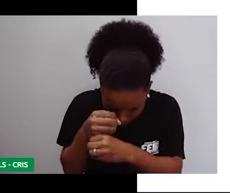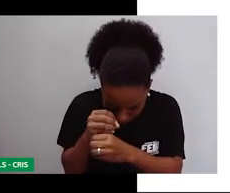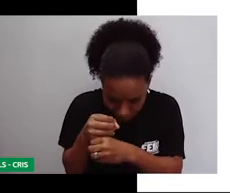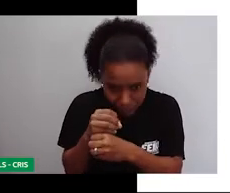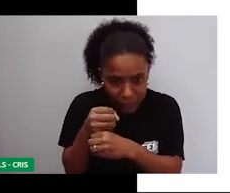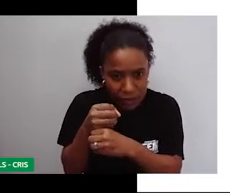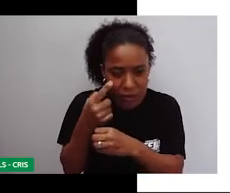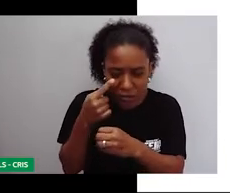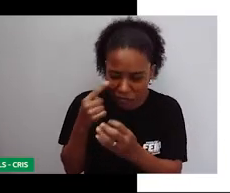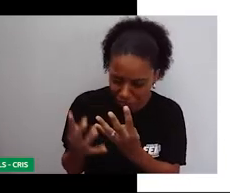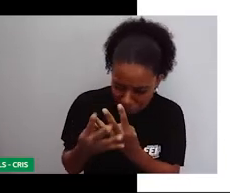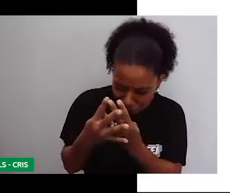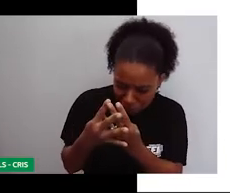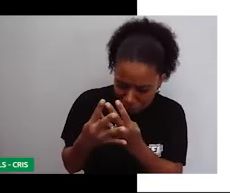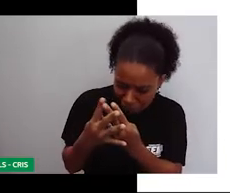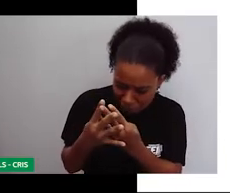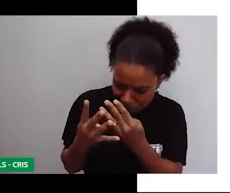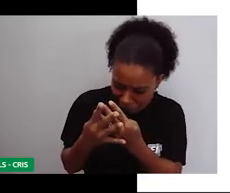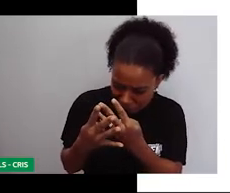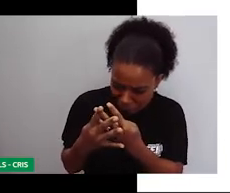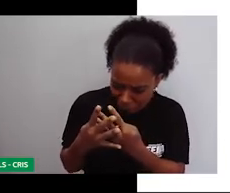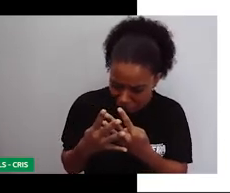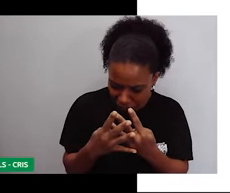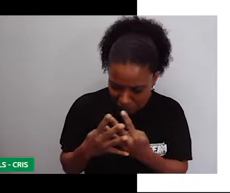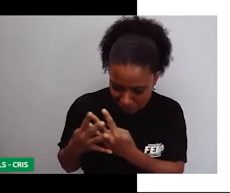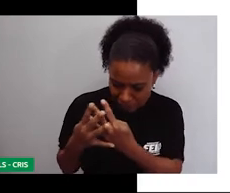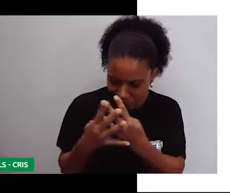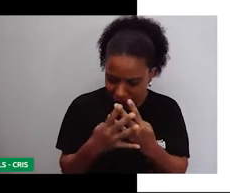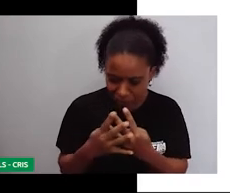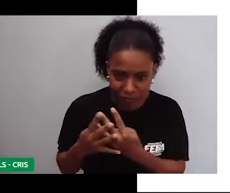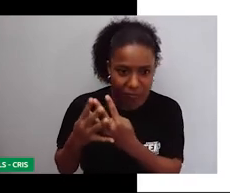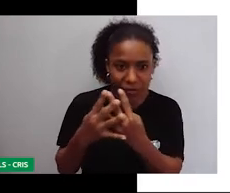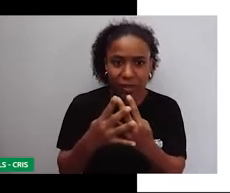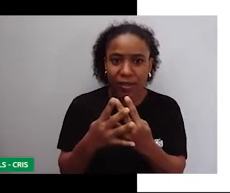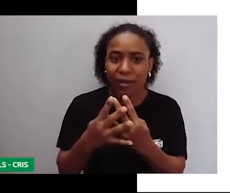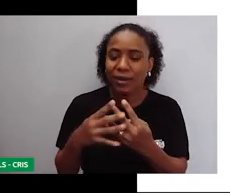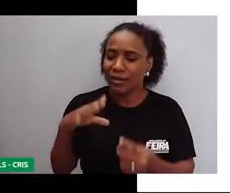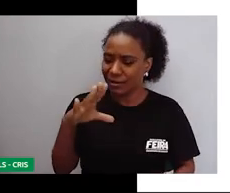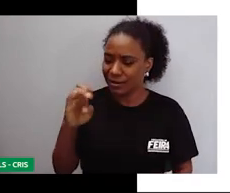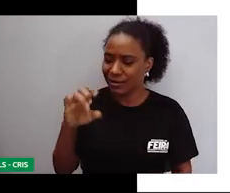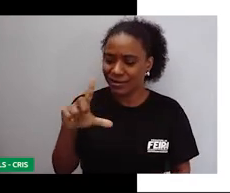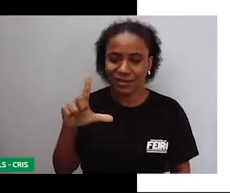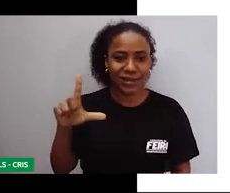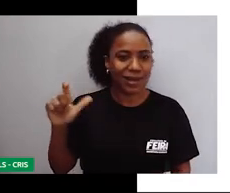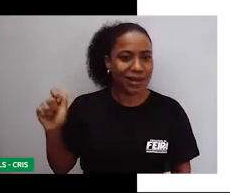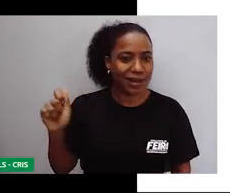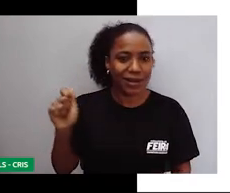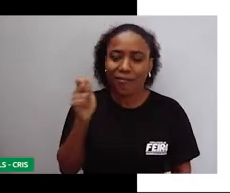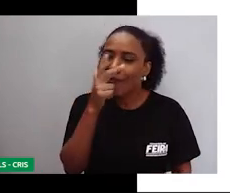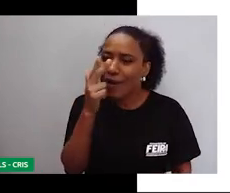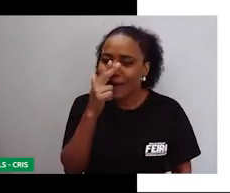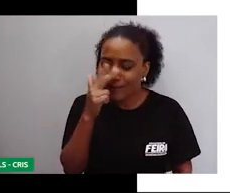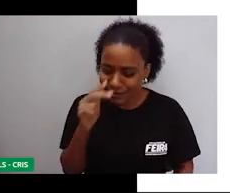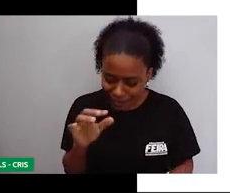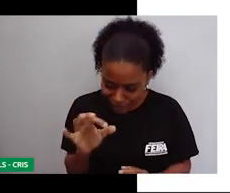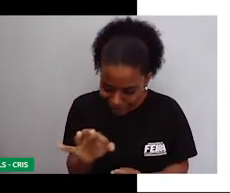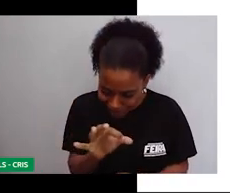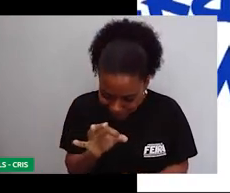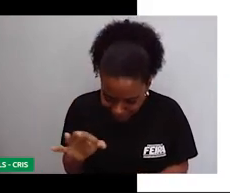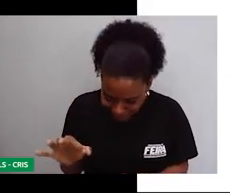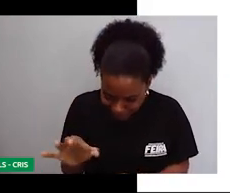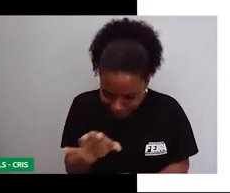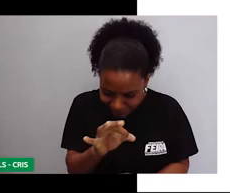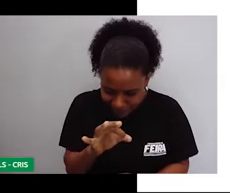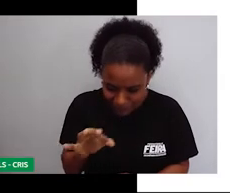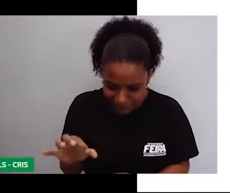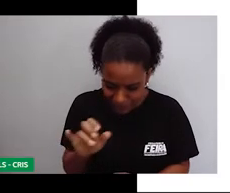pequenos compartimentos, que ele chamou de cella, que significa câmara em latim.